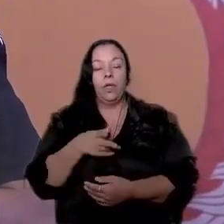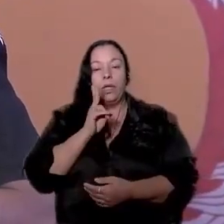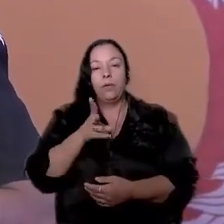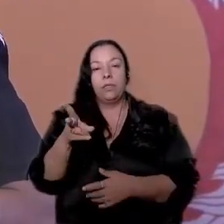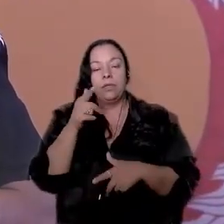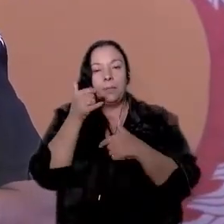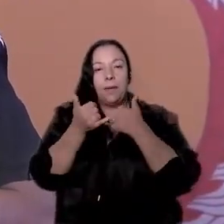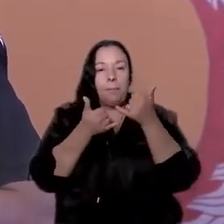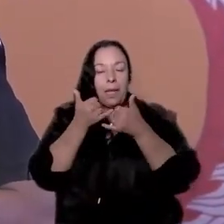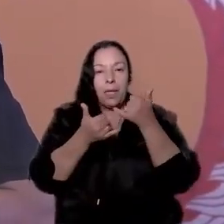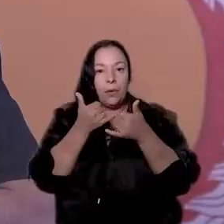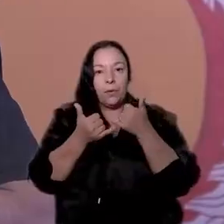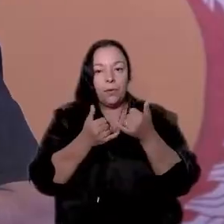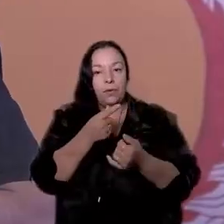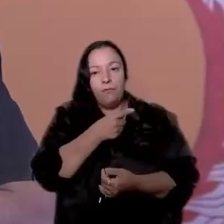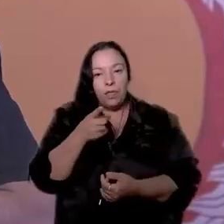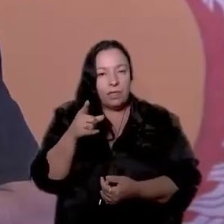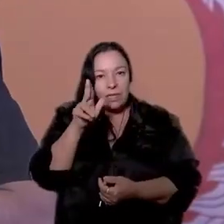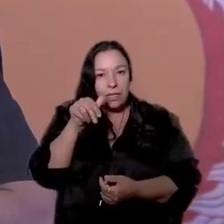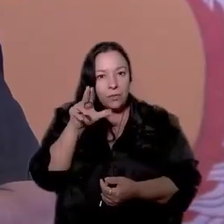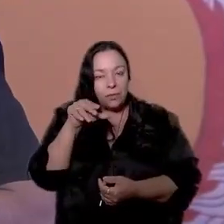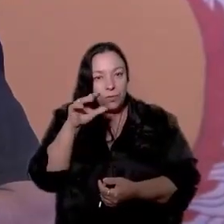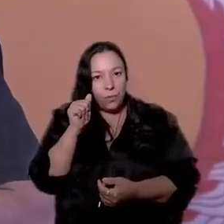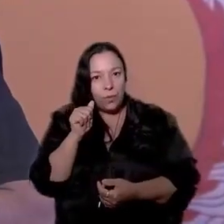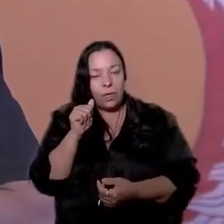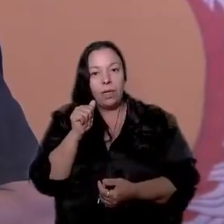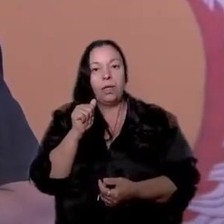assim, vocês nunca